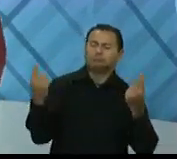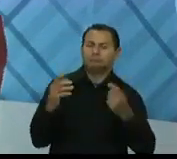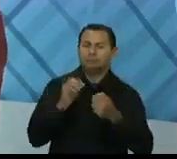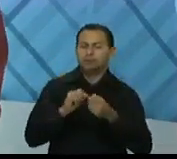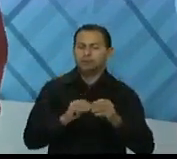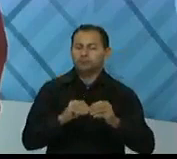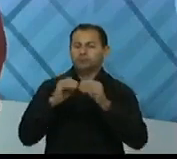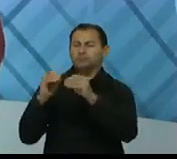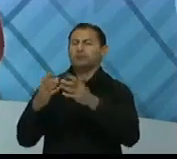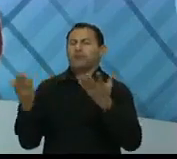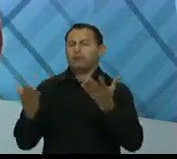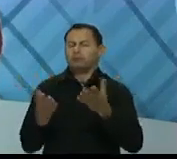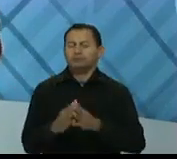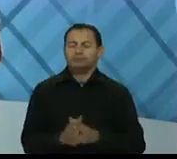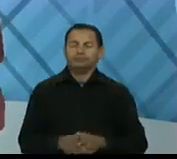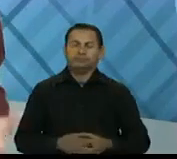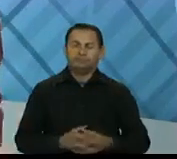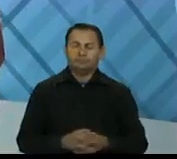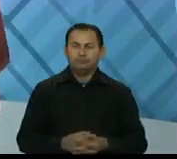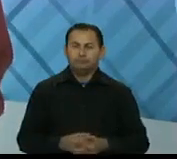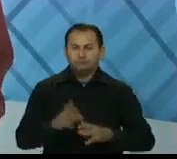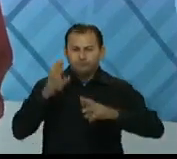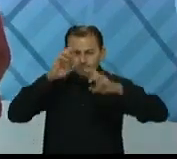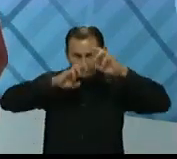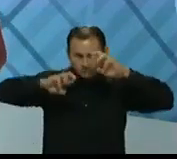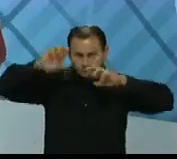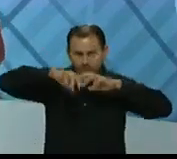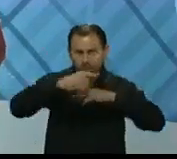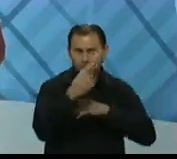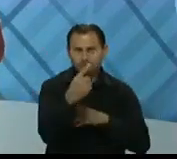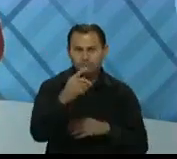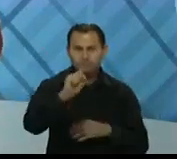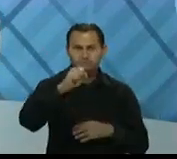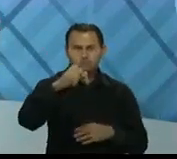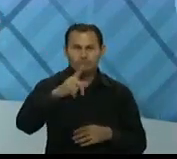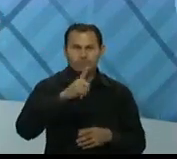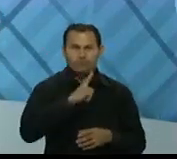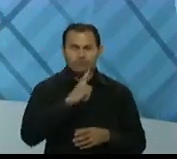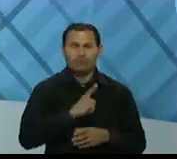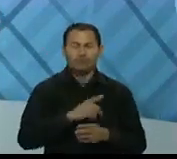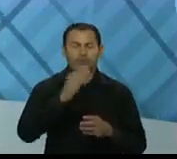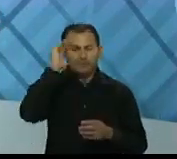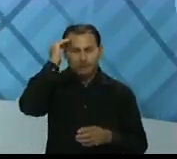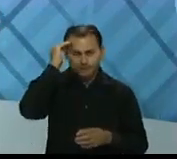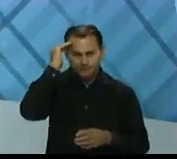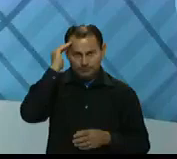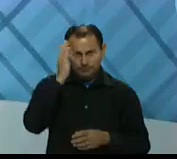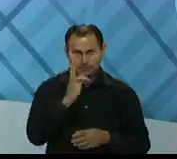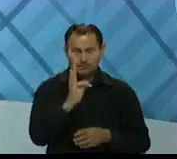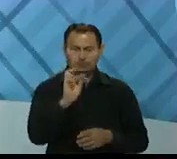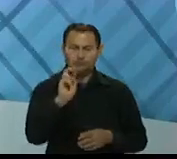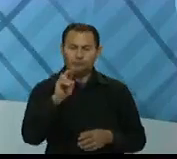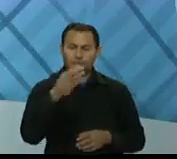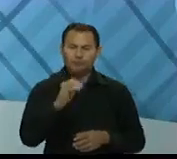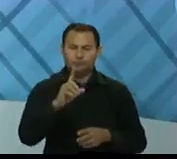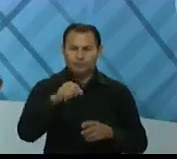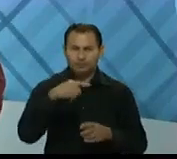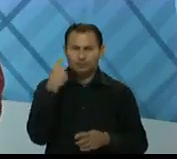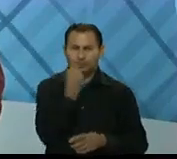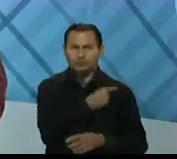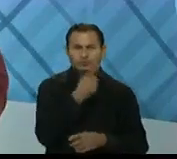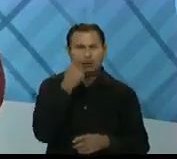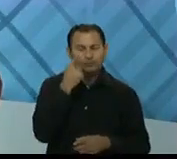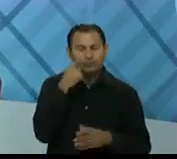o transporte dos passageiros. Então, analisando cada uma das situações, inicialmente temos que entender o que é uma função. Então, é isso que nós